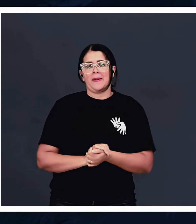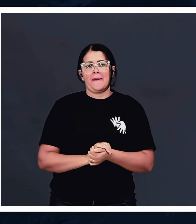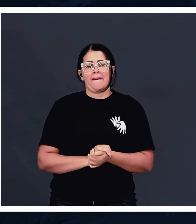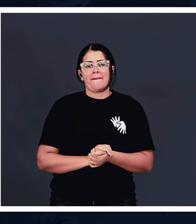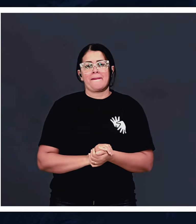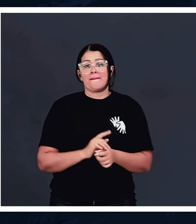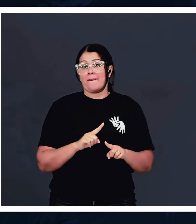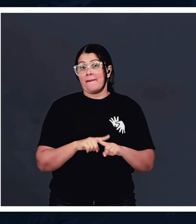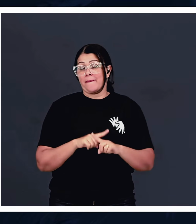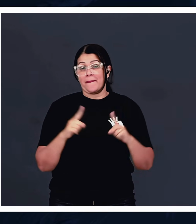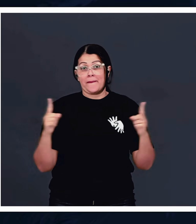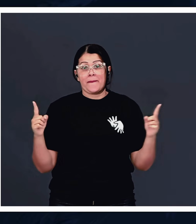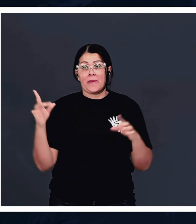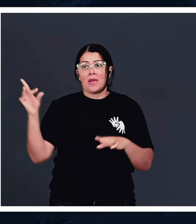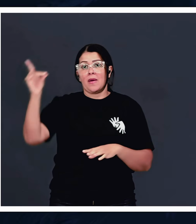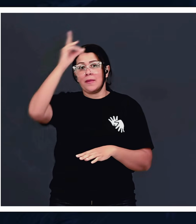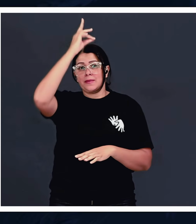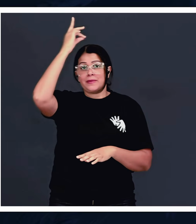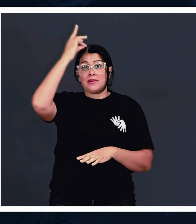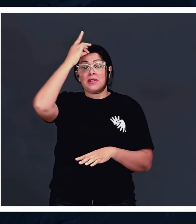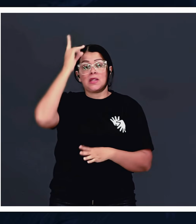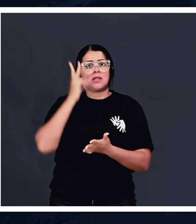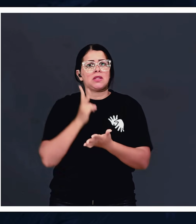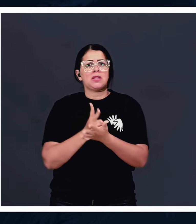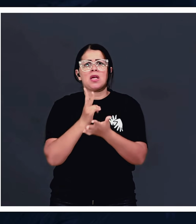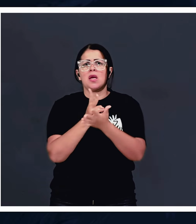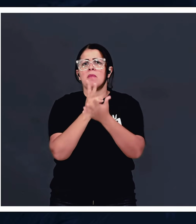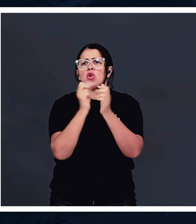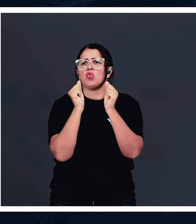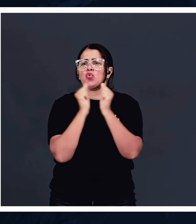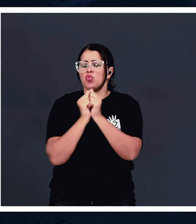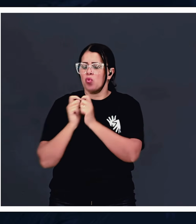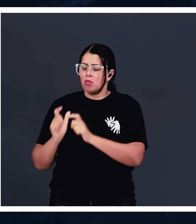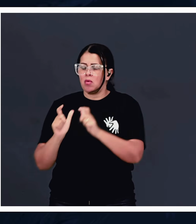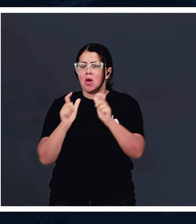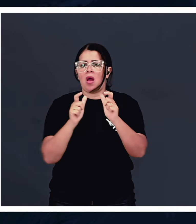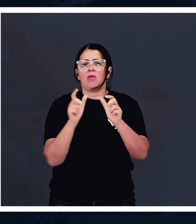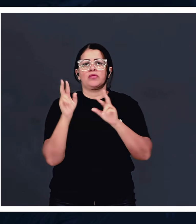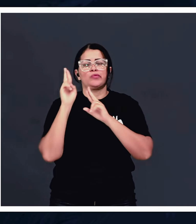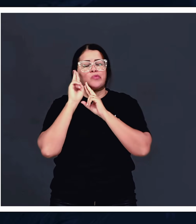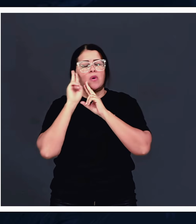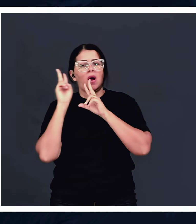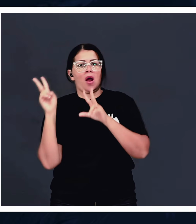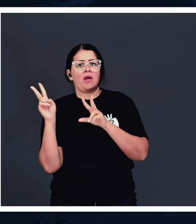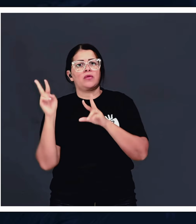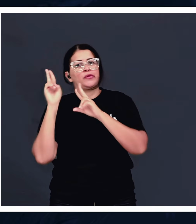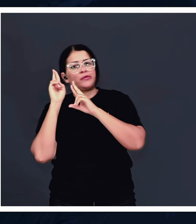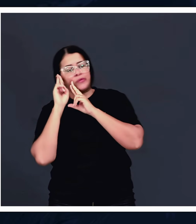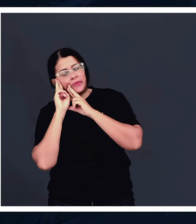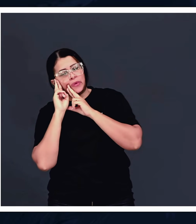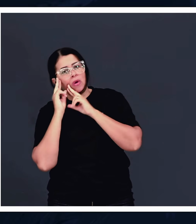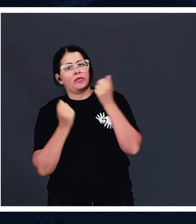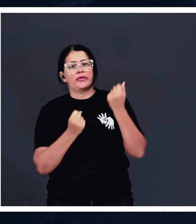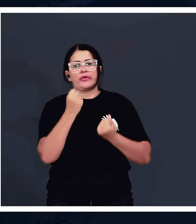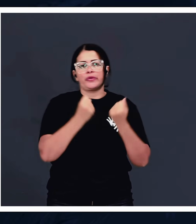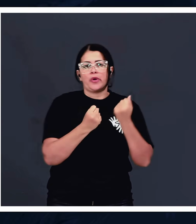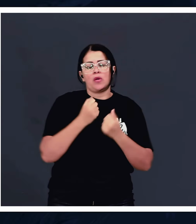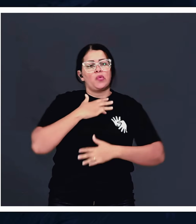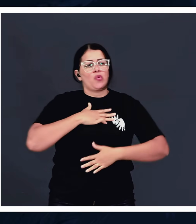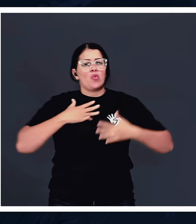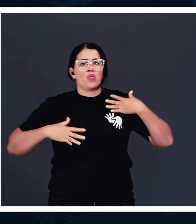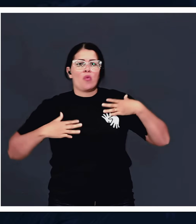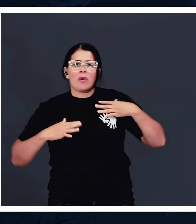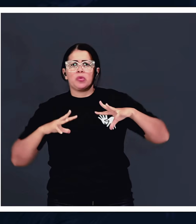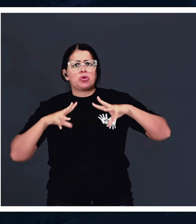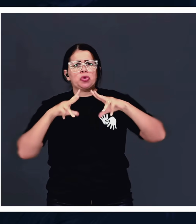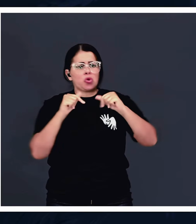Mas o Espírito Santo, ele está conosco em todo o tempo. Quando você acorda, quando você dorme, quando você vai no seu carro, quando você está tomando